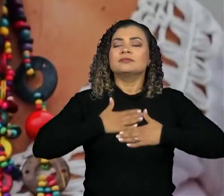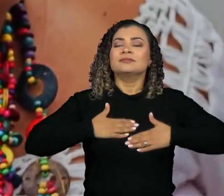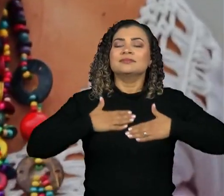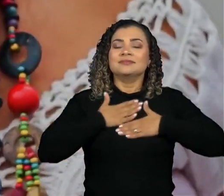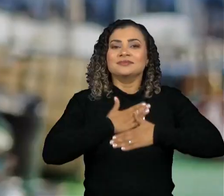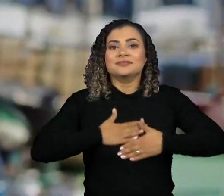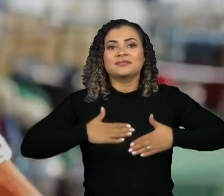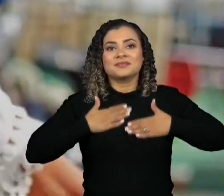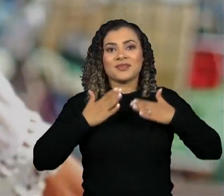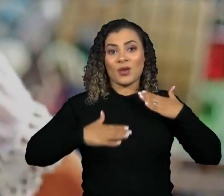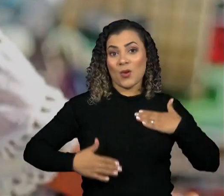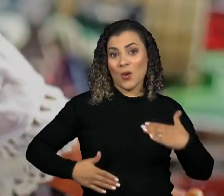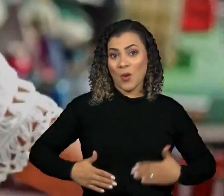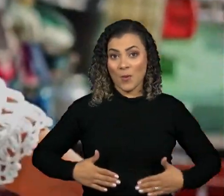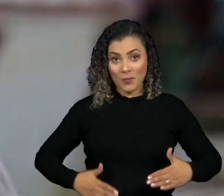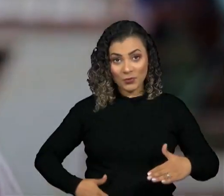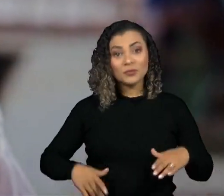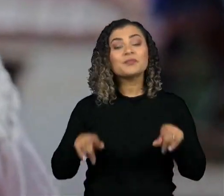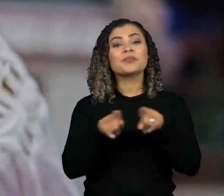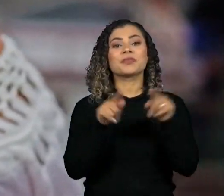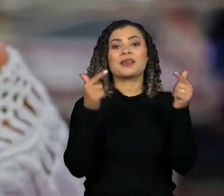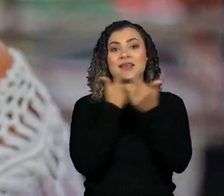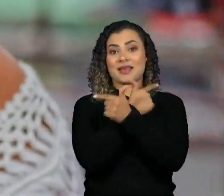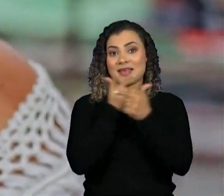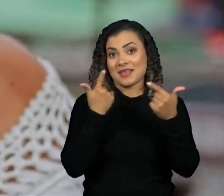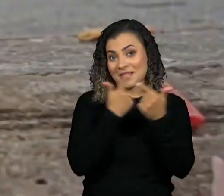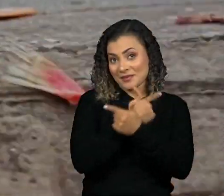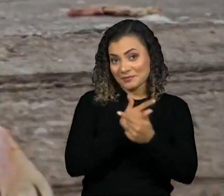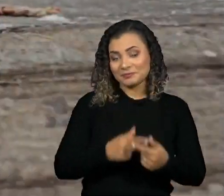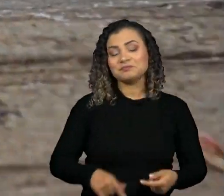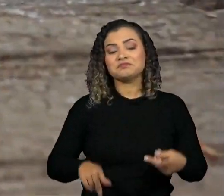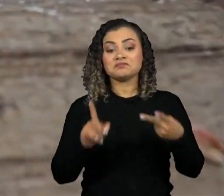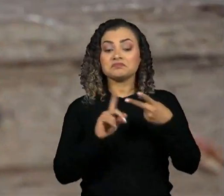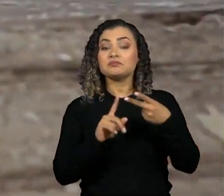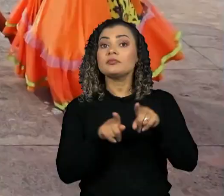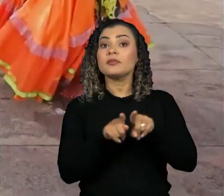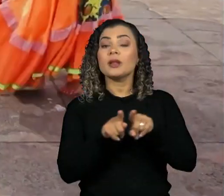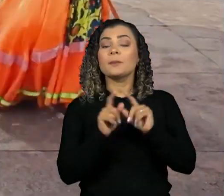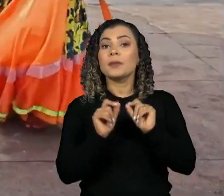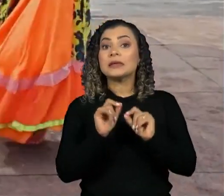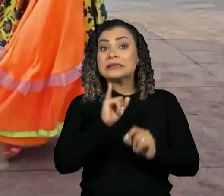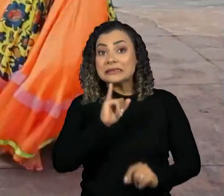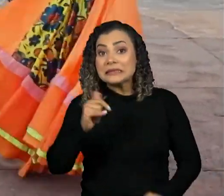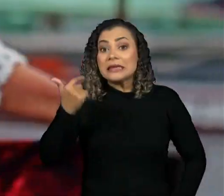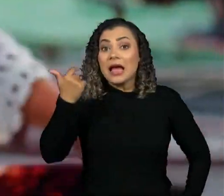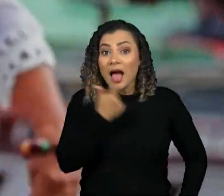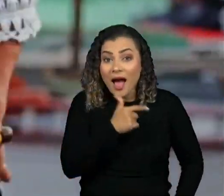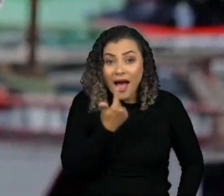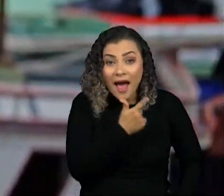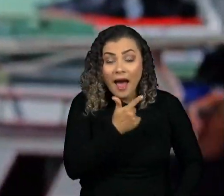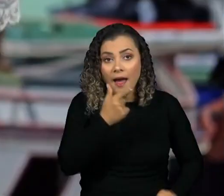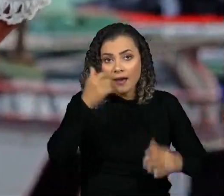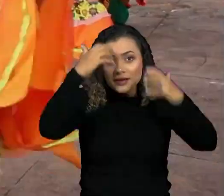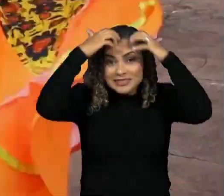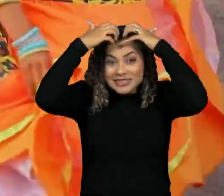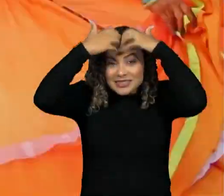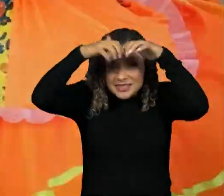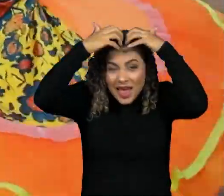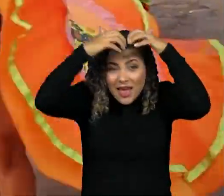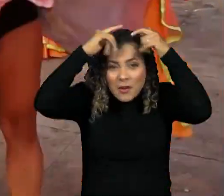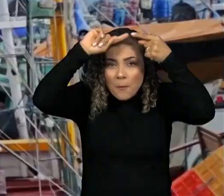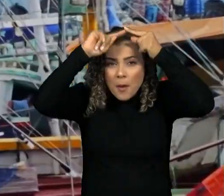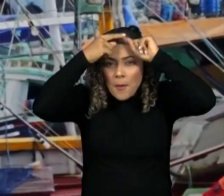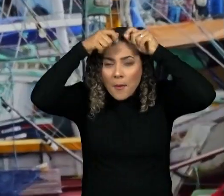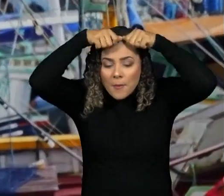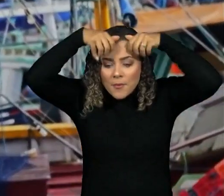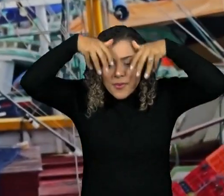no próprio organismo, né, do ponto de vista fisiológico. Né? Quando a pessoa ri, ativa várias áreas do cérebro e